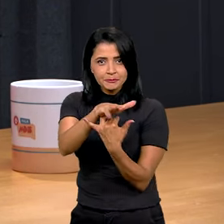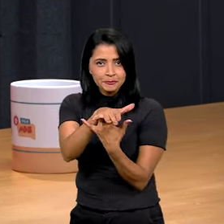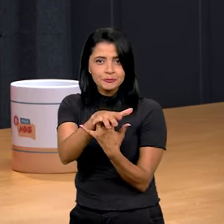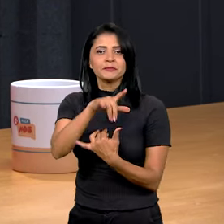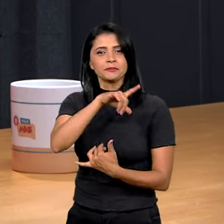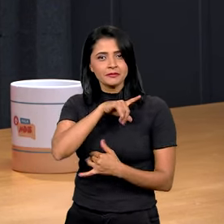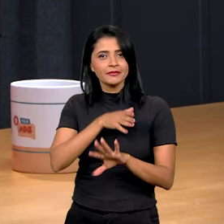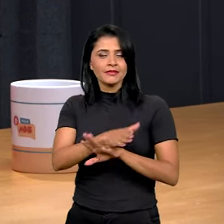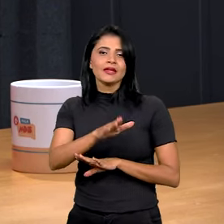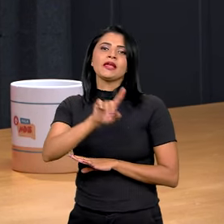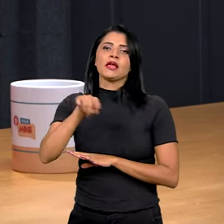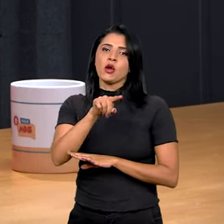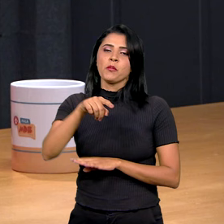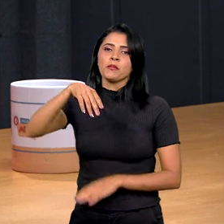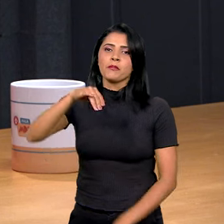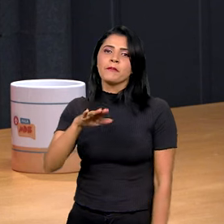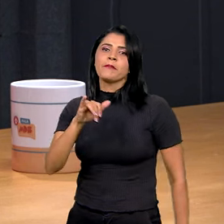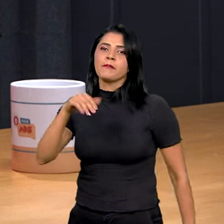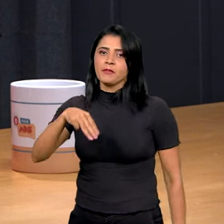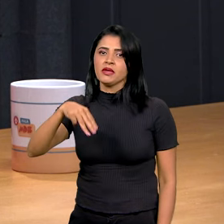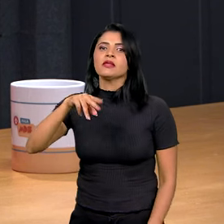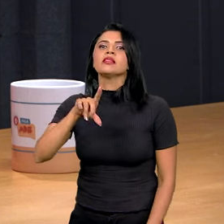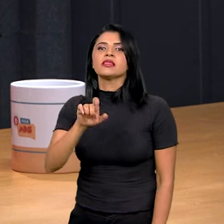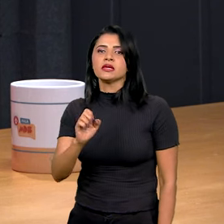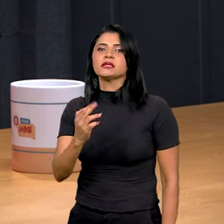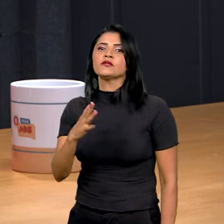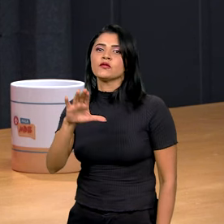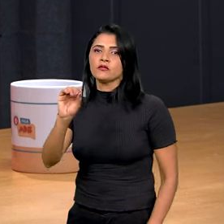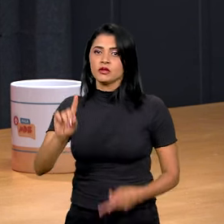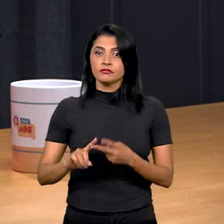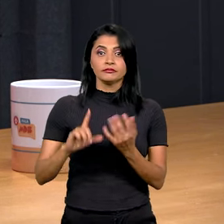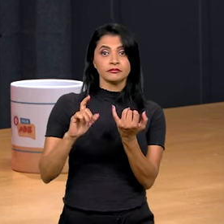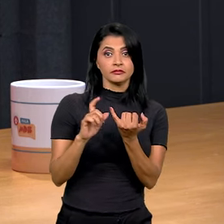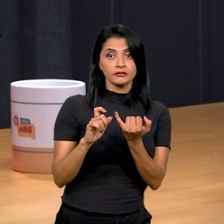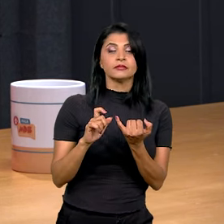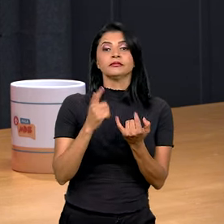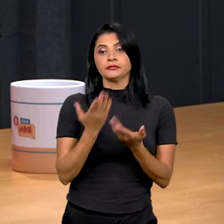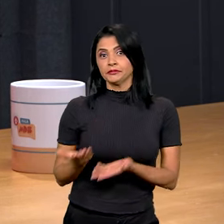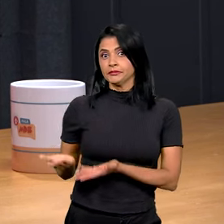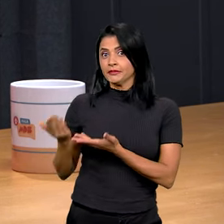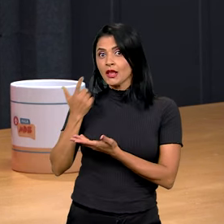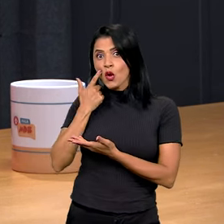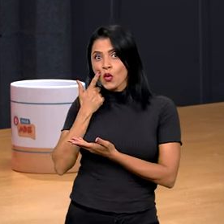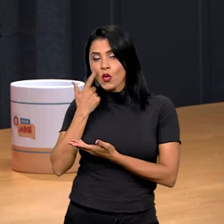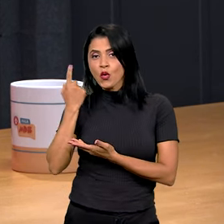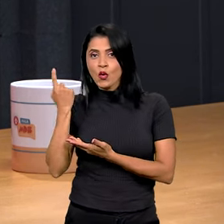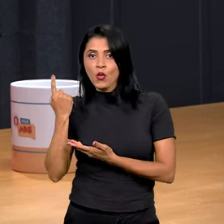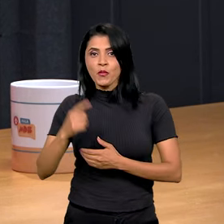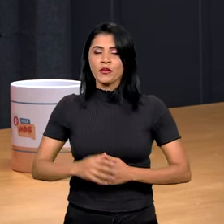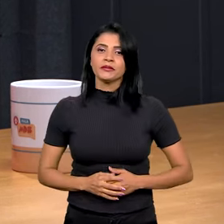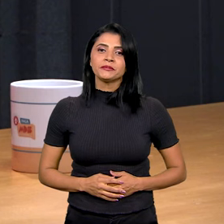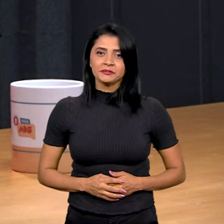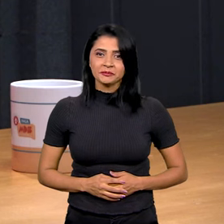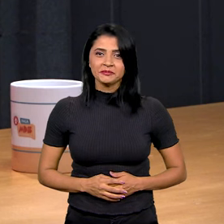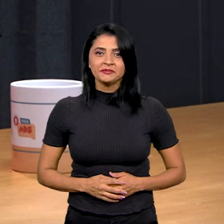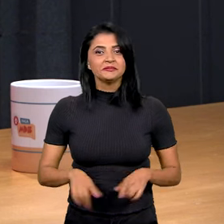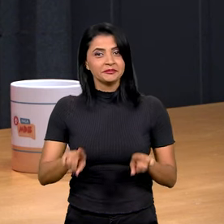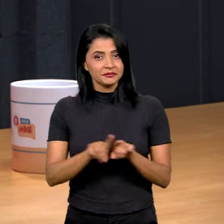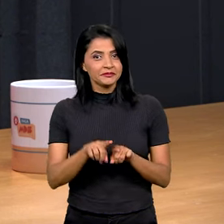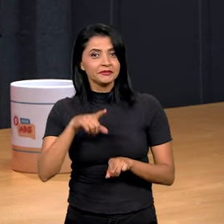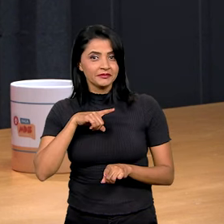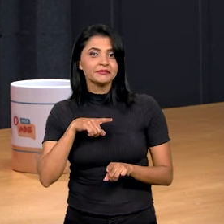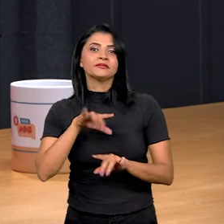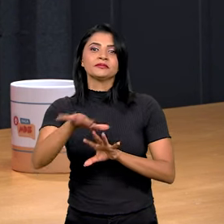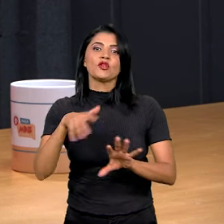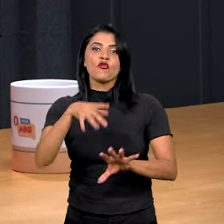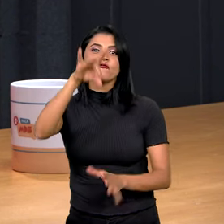no YouTube nós estamos no @m desenvolvimento no Instagram no @md goov BR